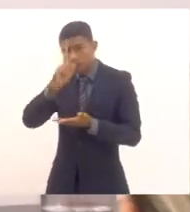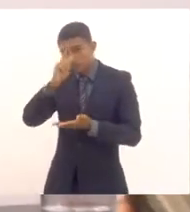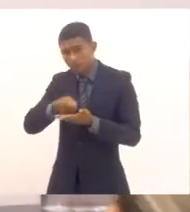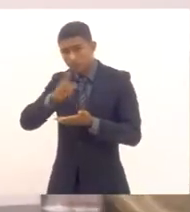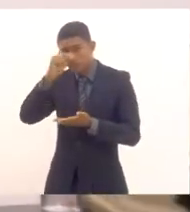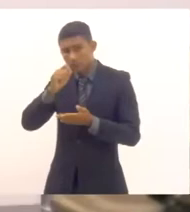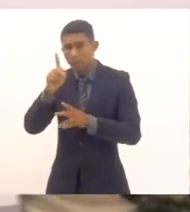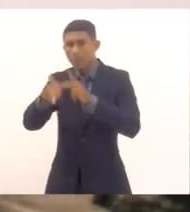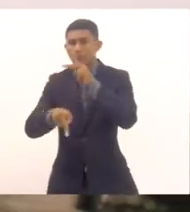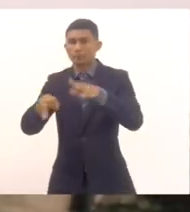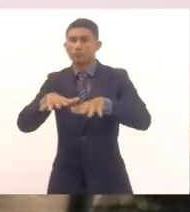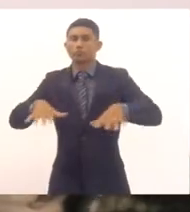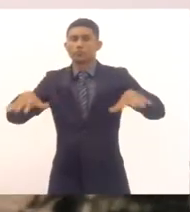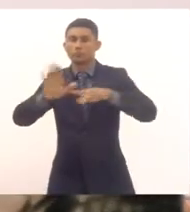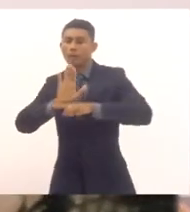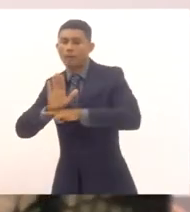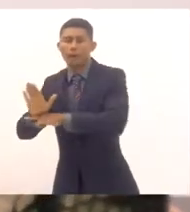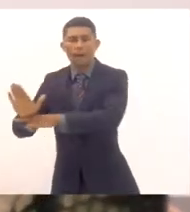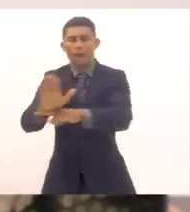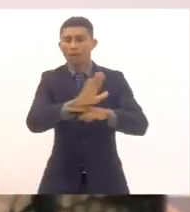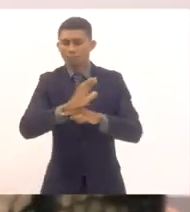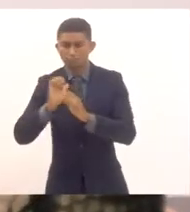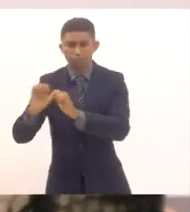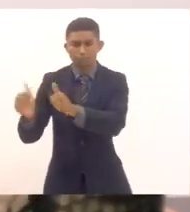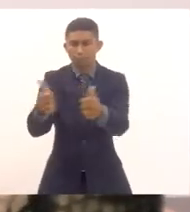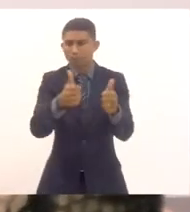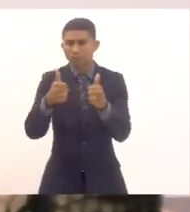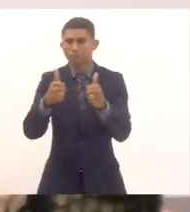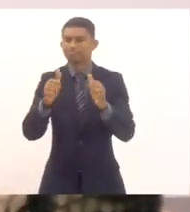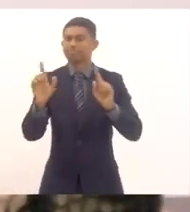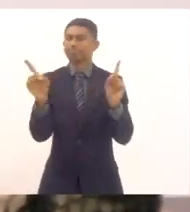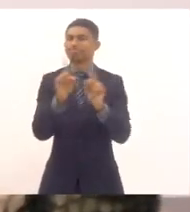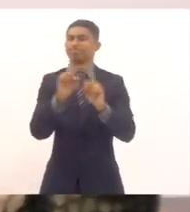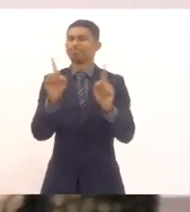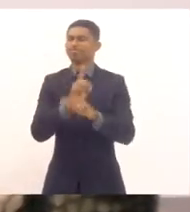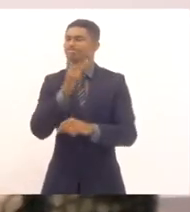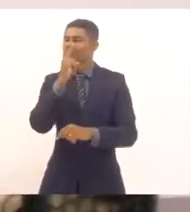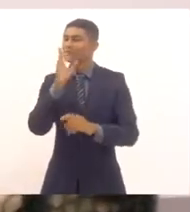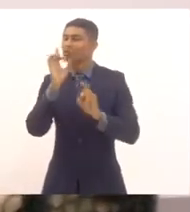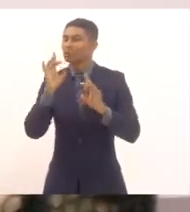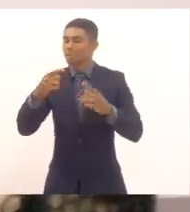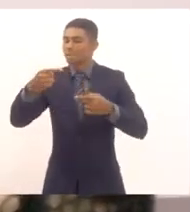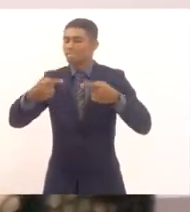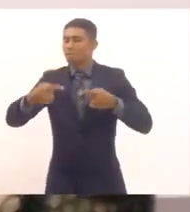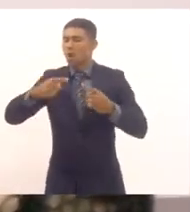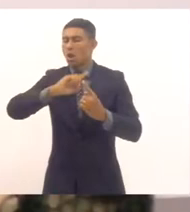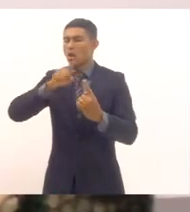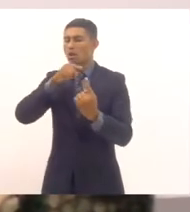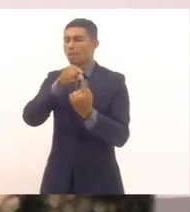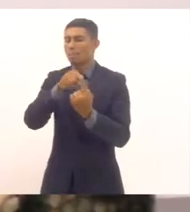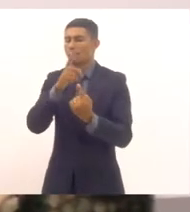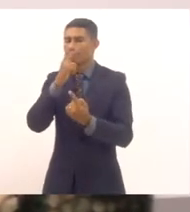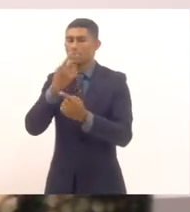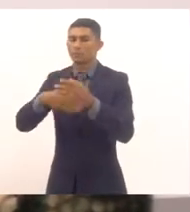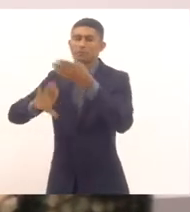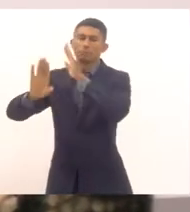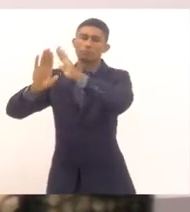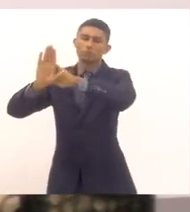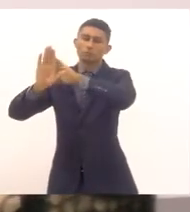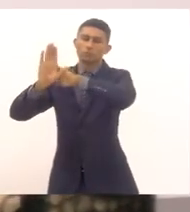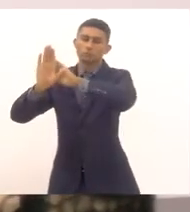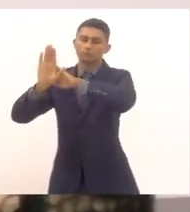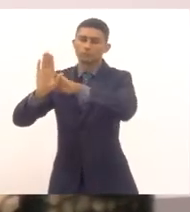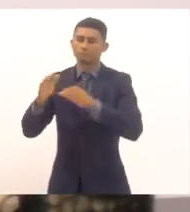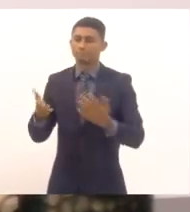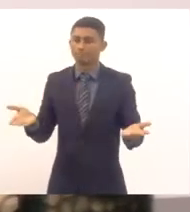todo mas essas decisões tinham um objetivo político não são só para fazer essa contextualização E aí eu